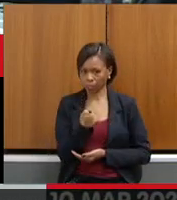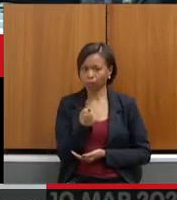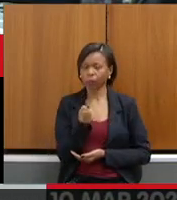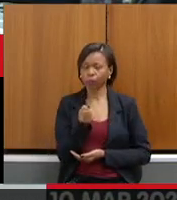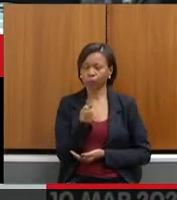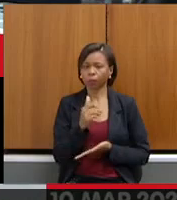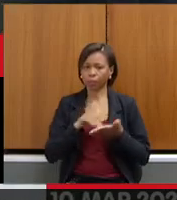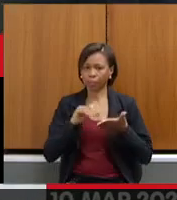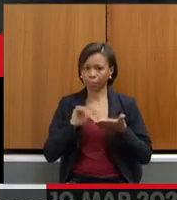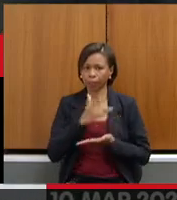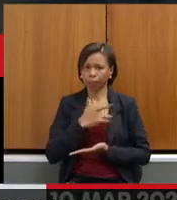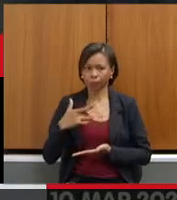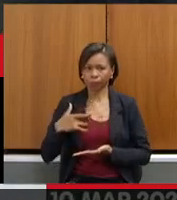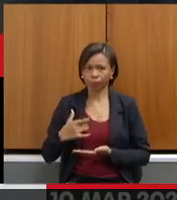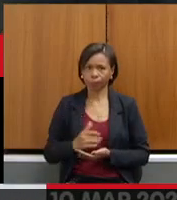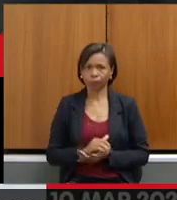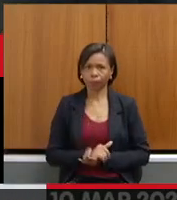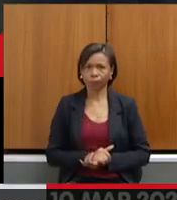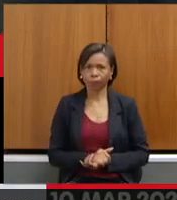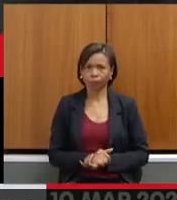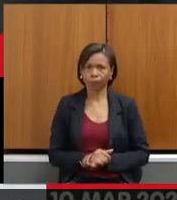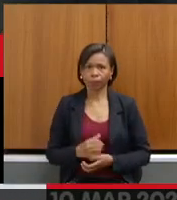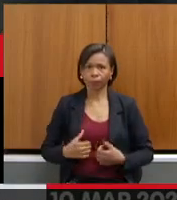Pereira da Silva